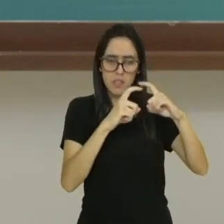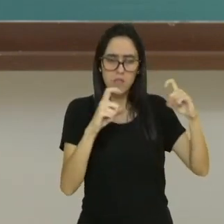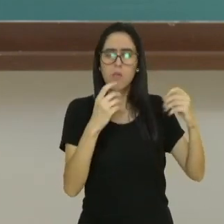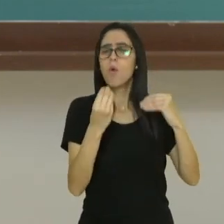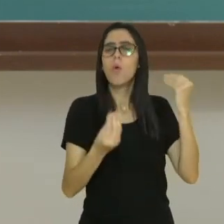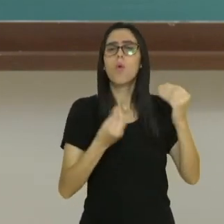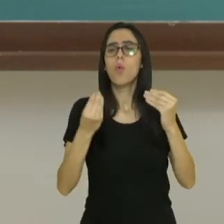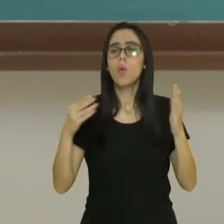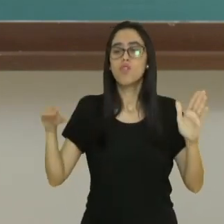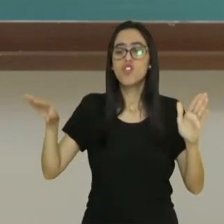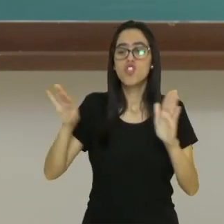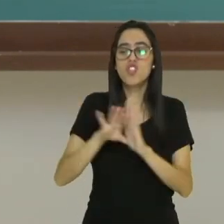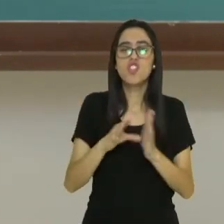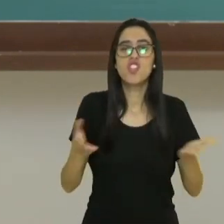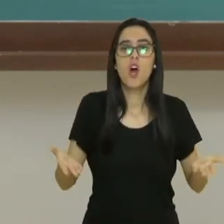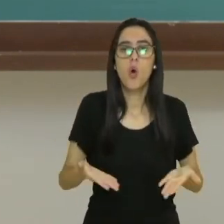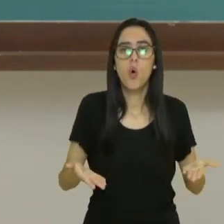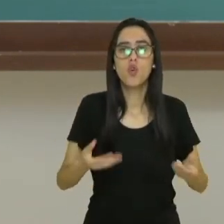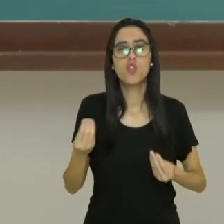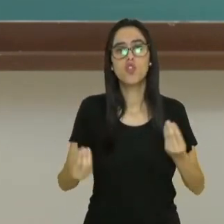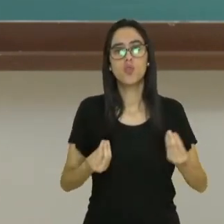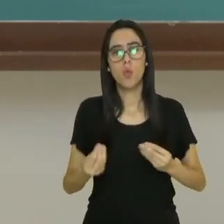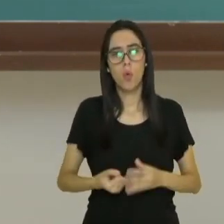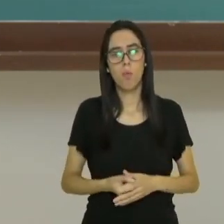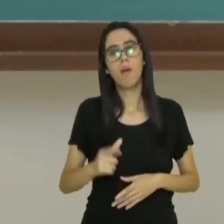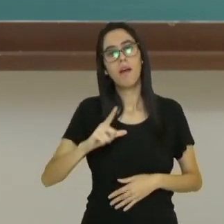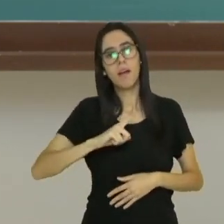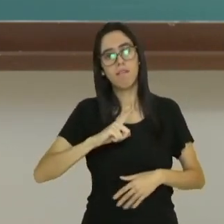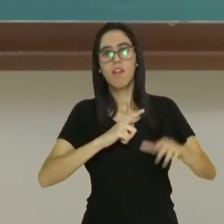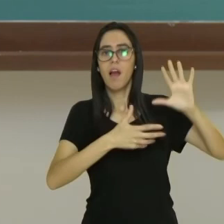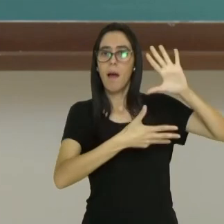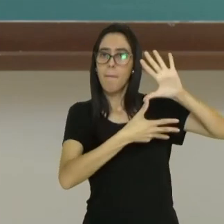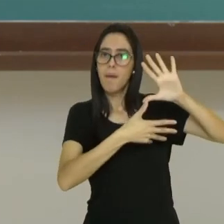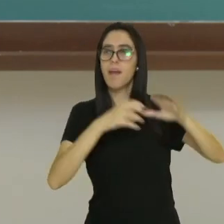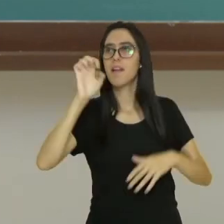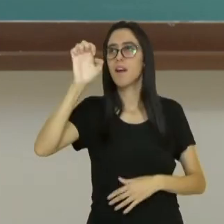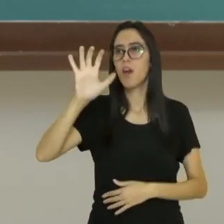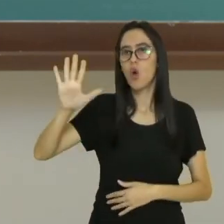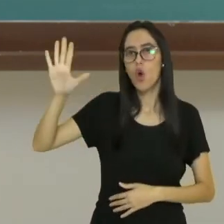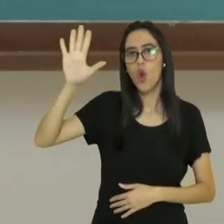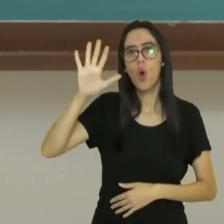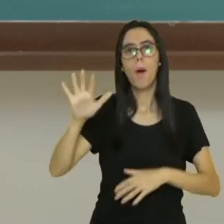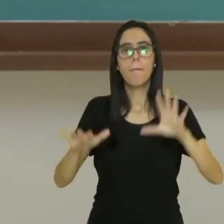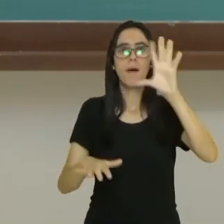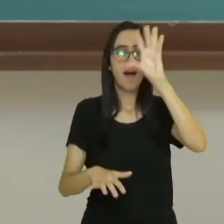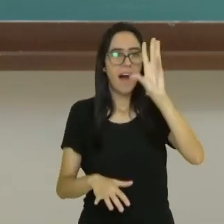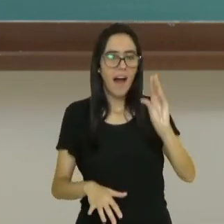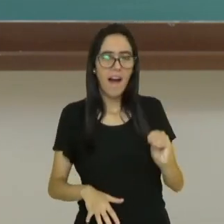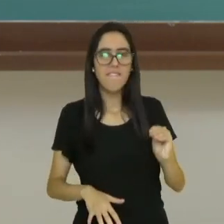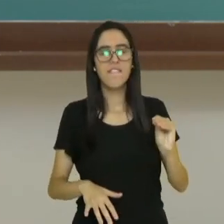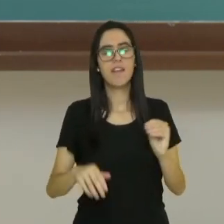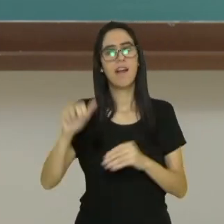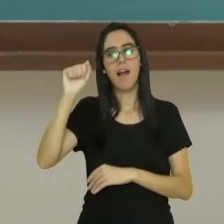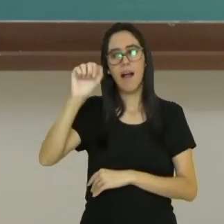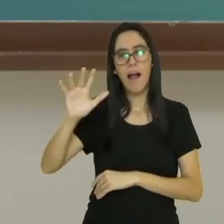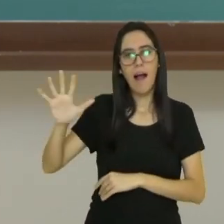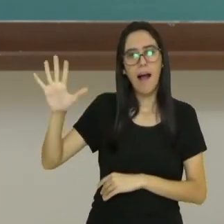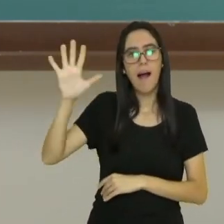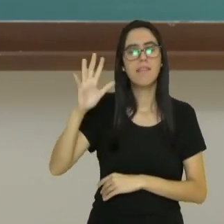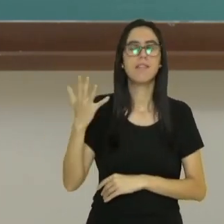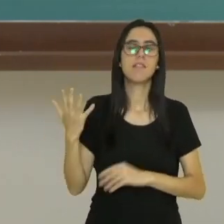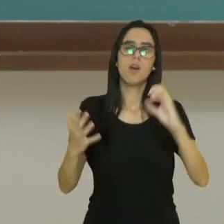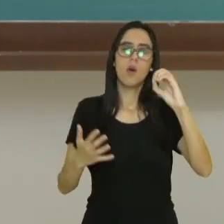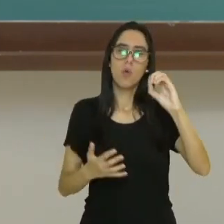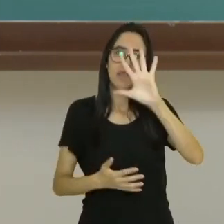atual distribuição? Hoje nós temos a América, a Europa, a África, a Ásia, né? A Oceania,